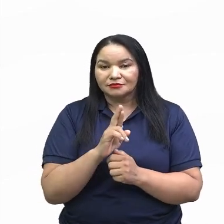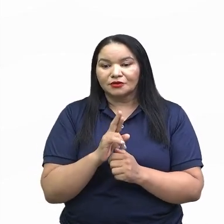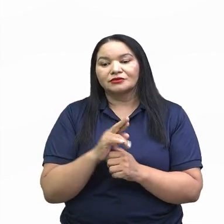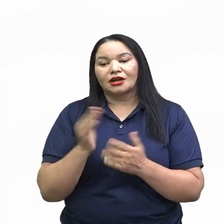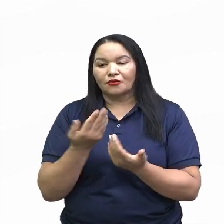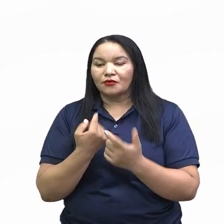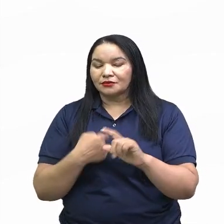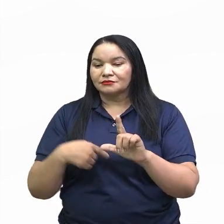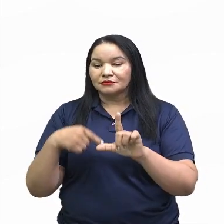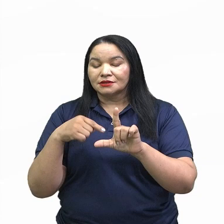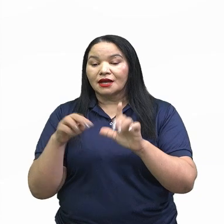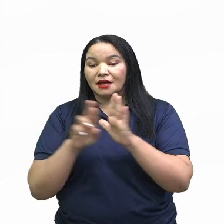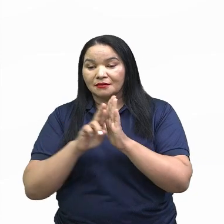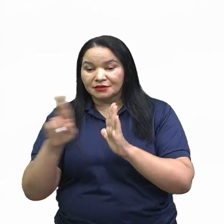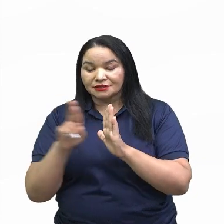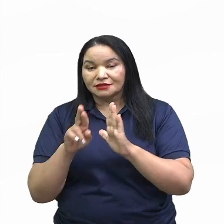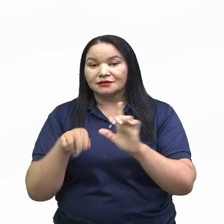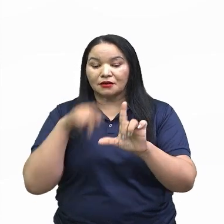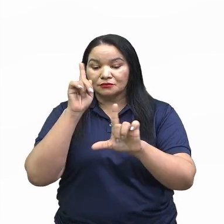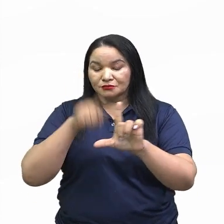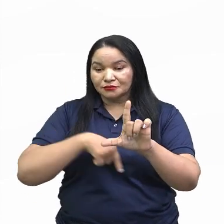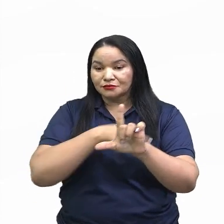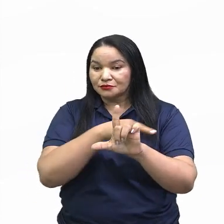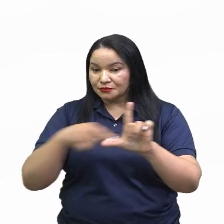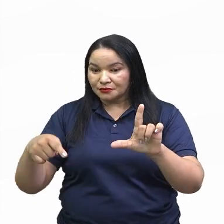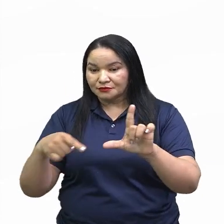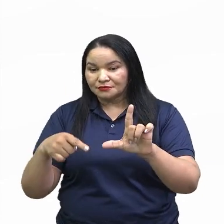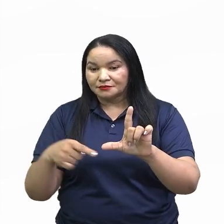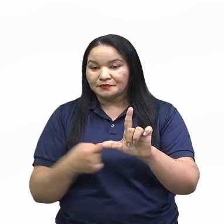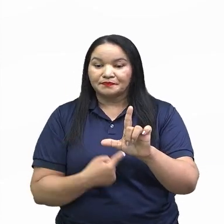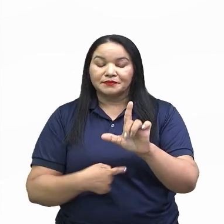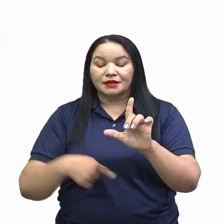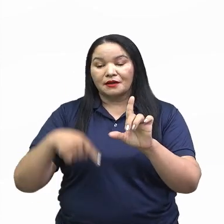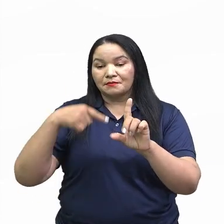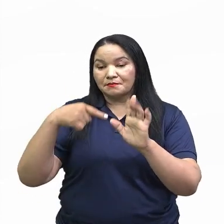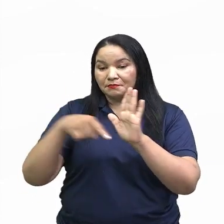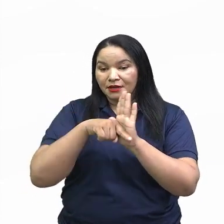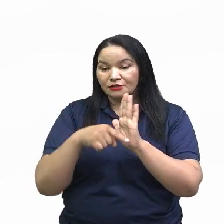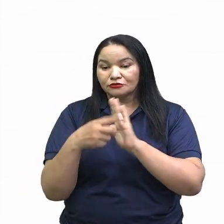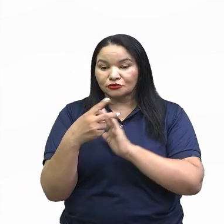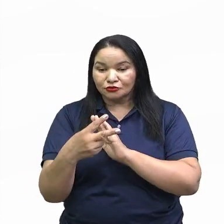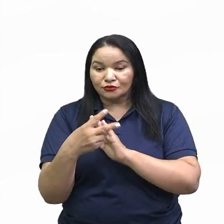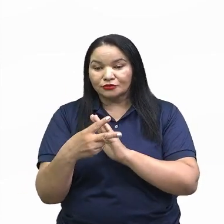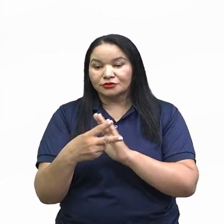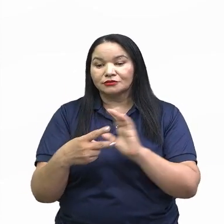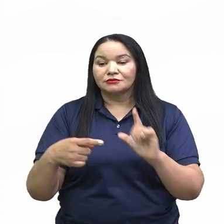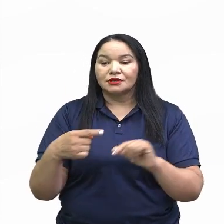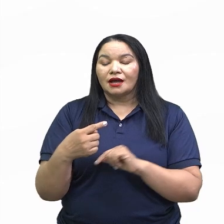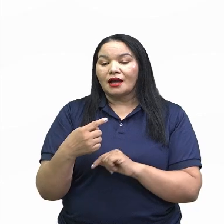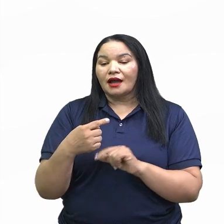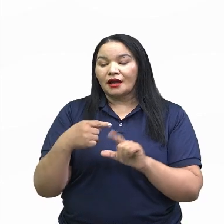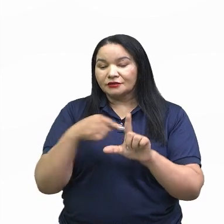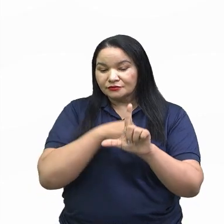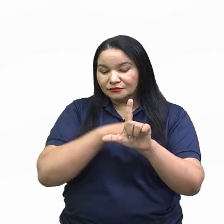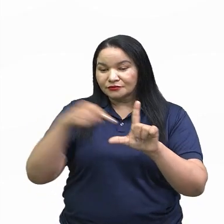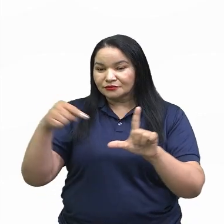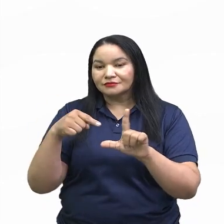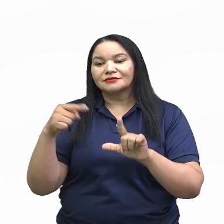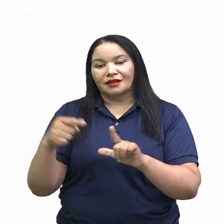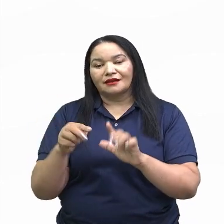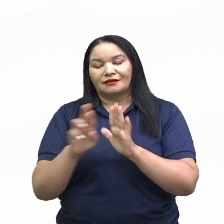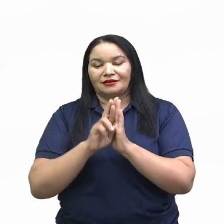obtido e vamos representar, então, aí no gráfico. O menos 2 foi ali no 3 e por aí vai. Então, gente,